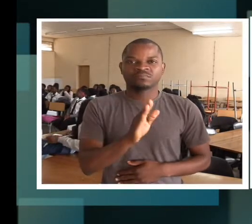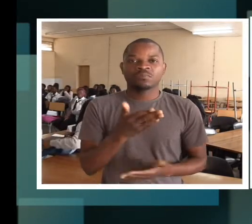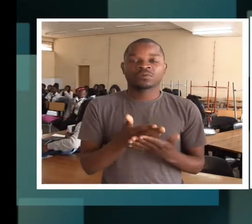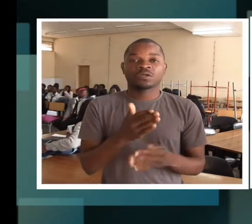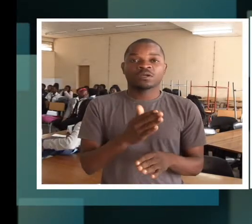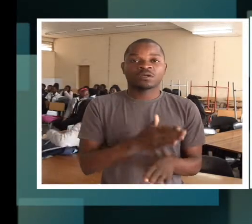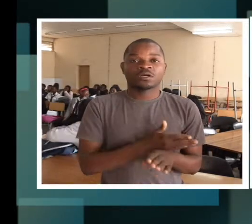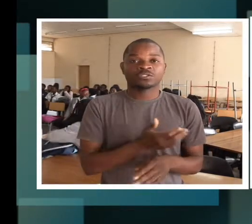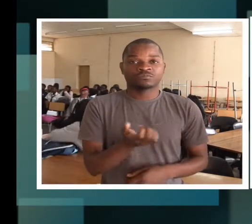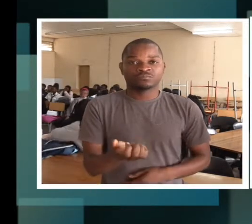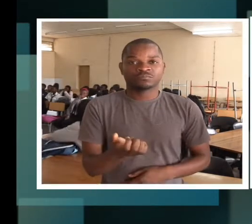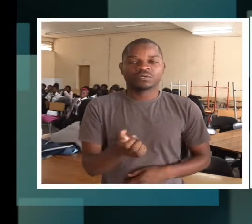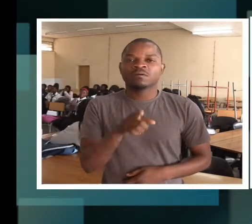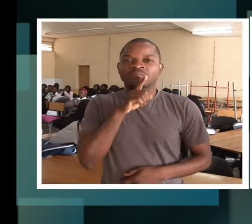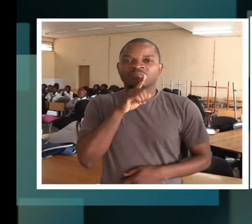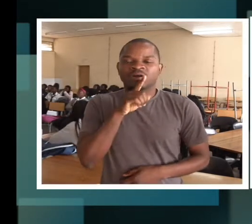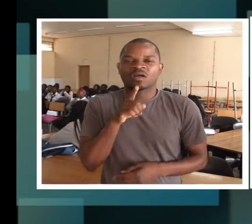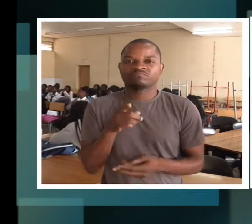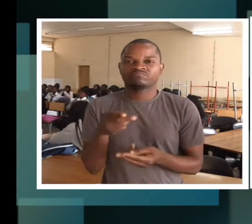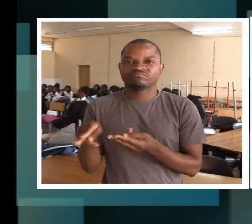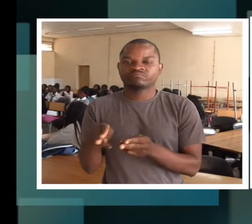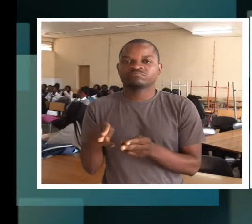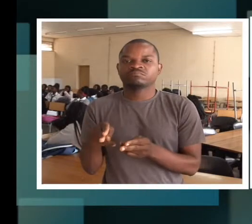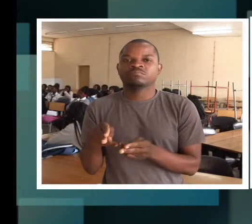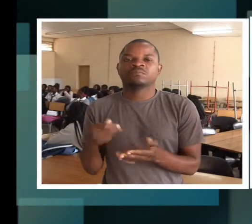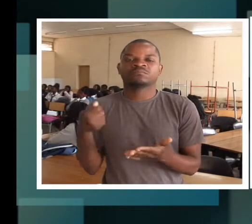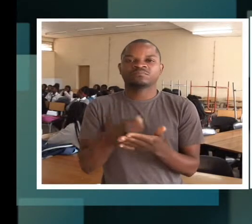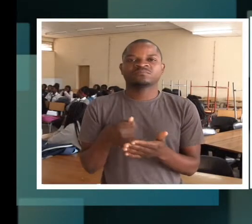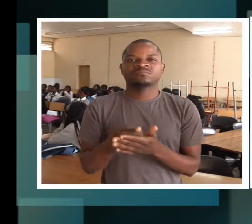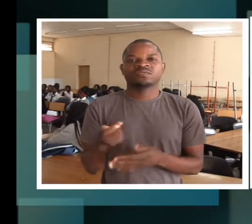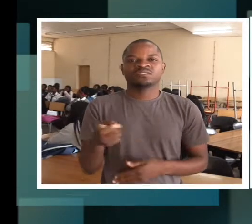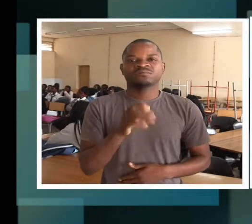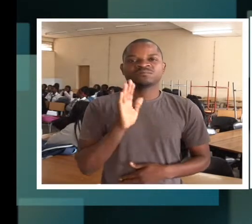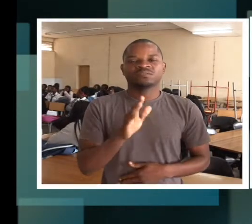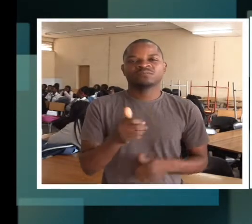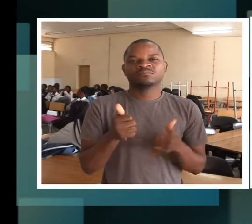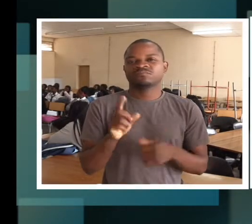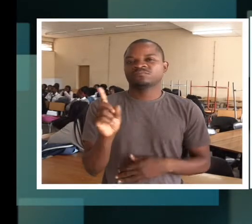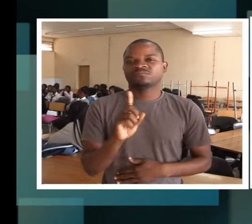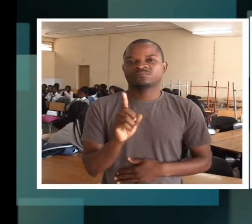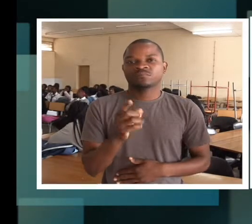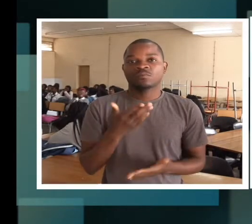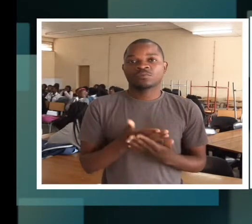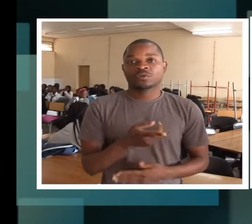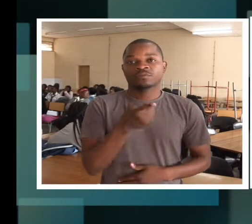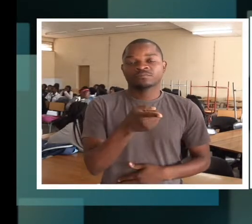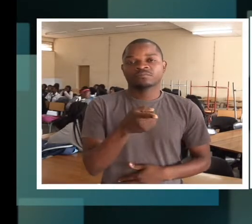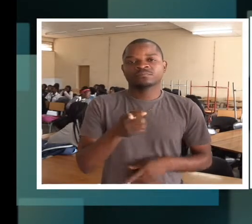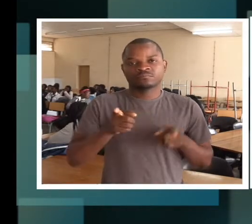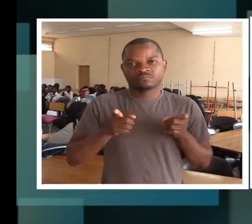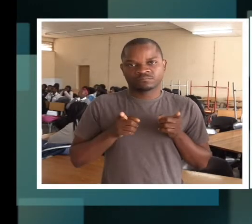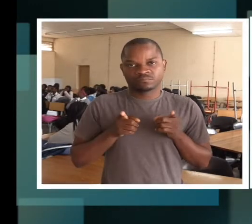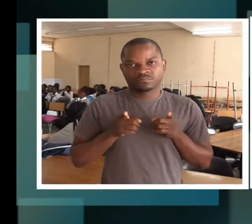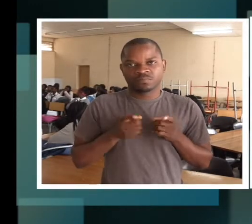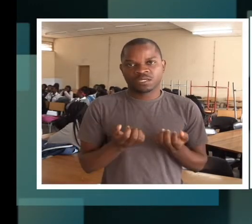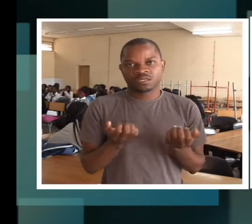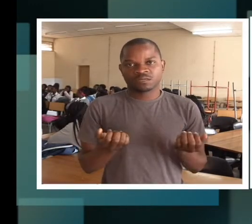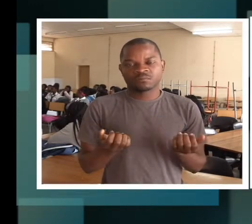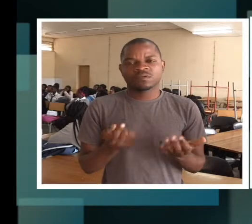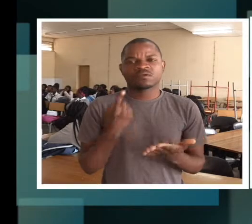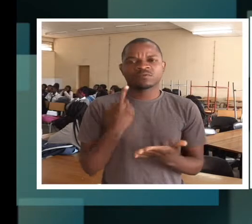Então, quando elas são crianças, os pais comprometem elas para poder pagar as dívidas. Isso não é nada bom, porque impede que ela seja